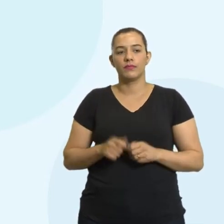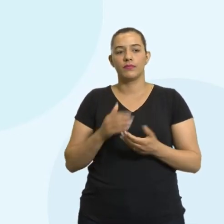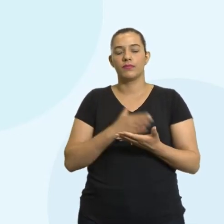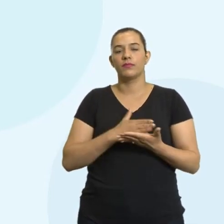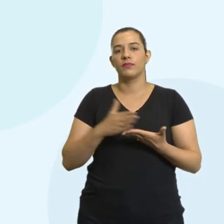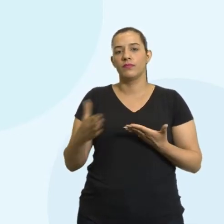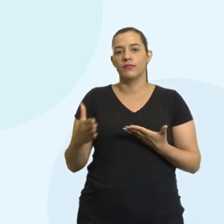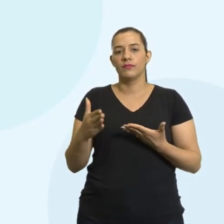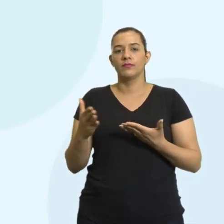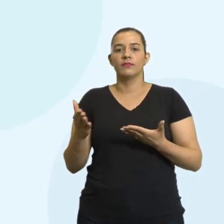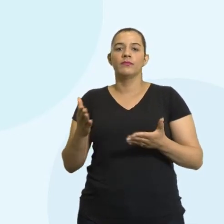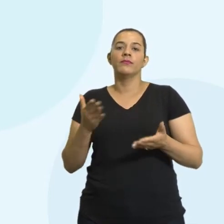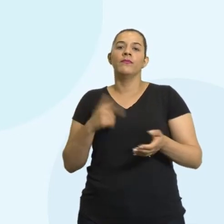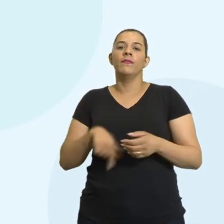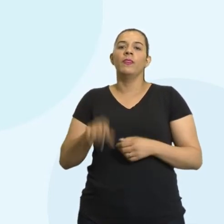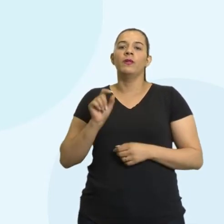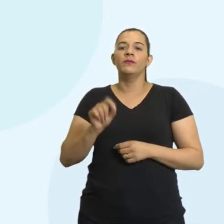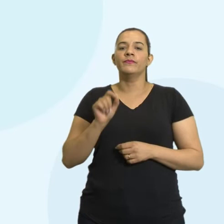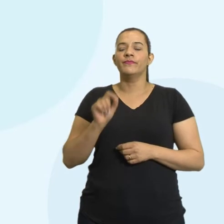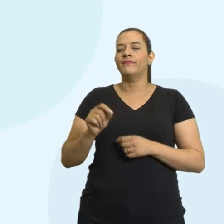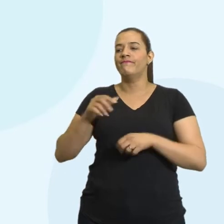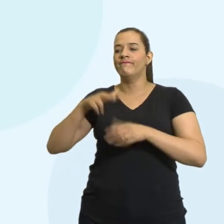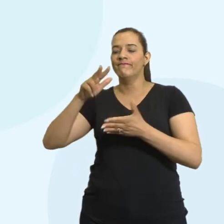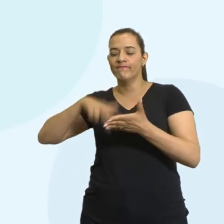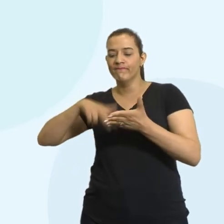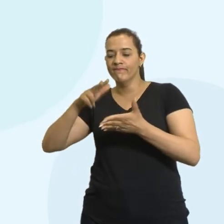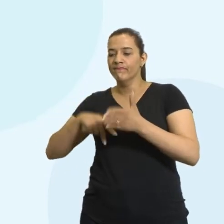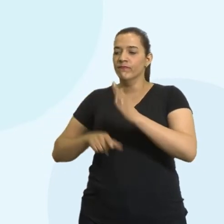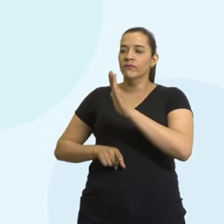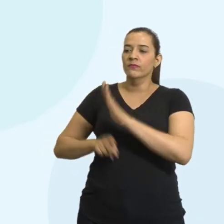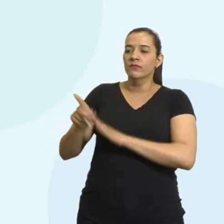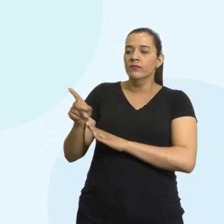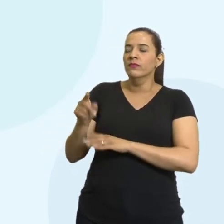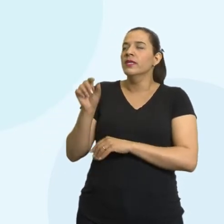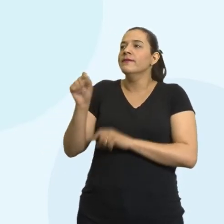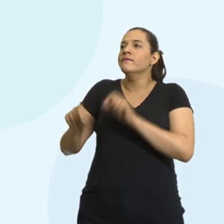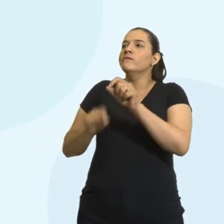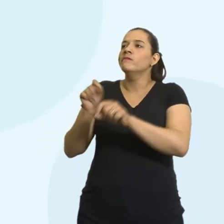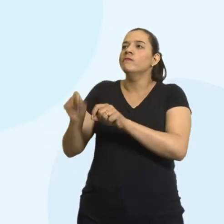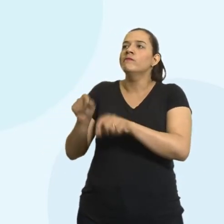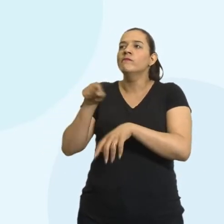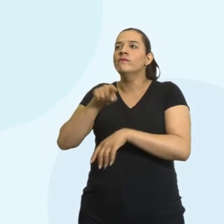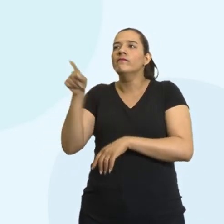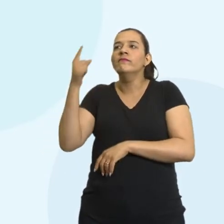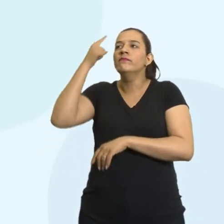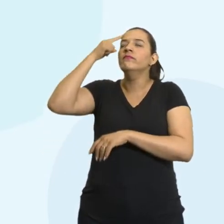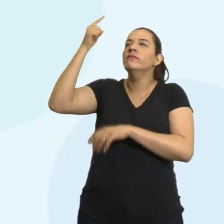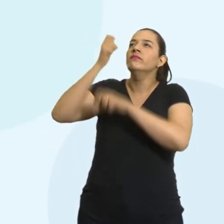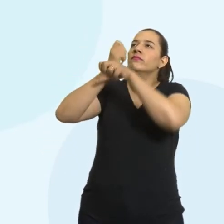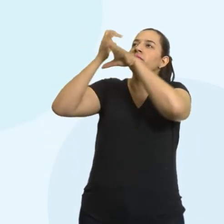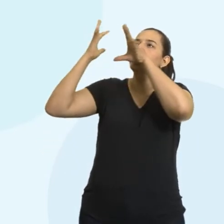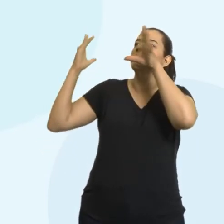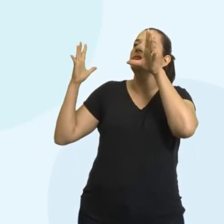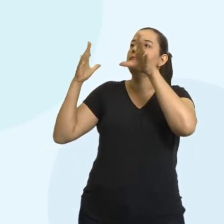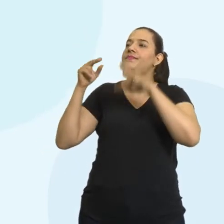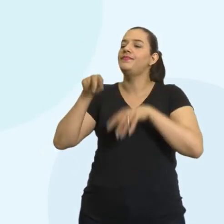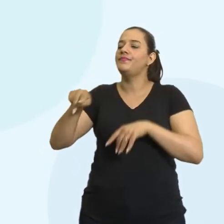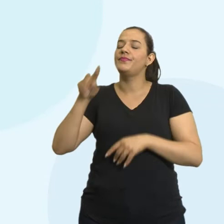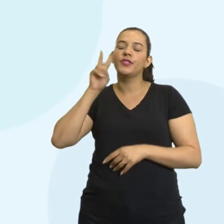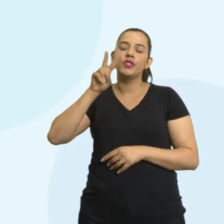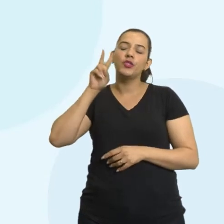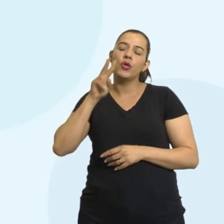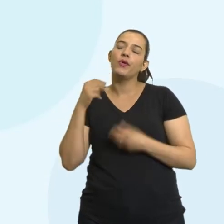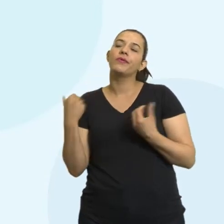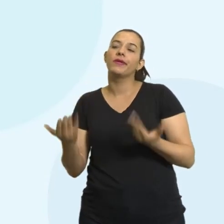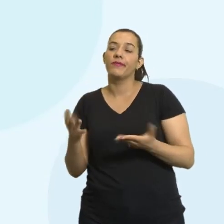iniciar aí a leitura perguntando, por exemplo, né? O que imaginam que vai trazer esse conto, né?